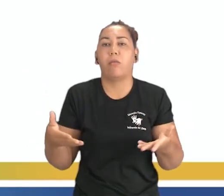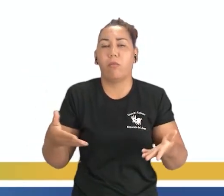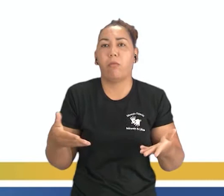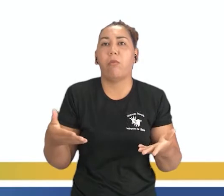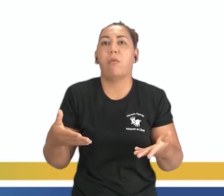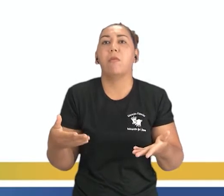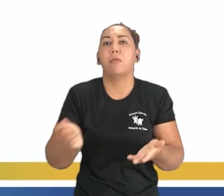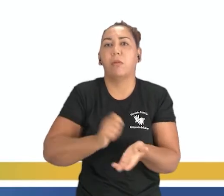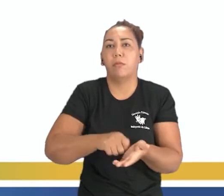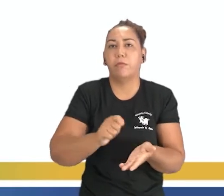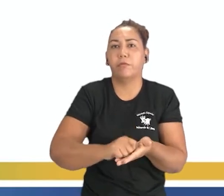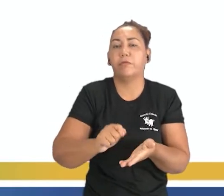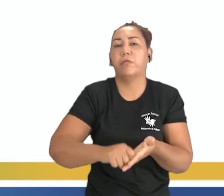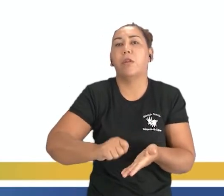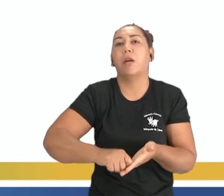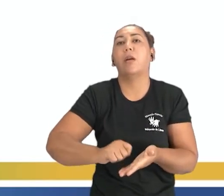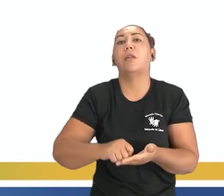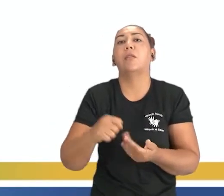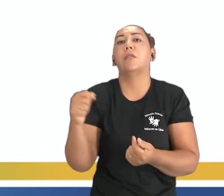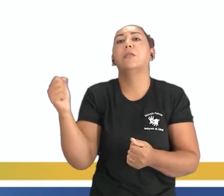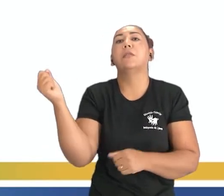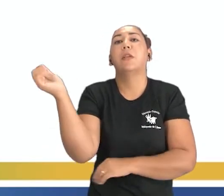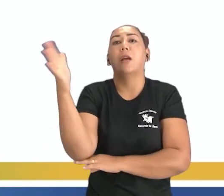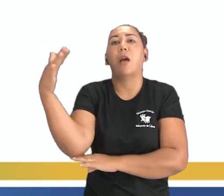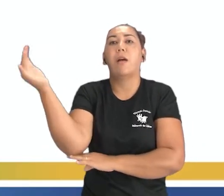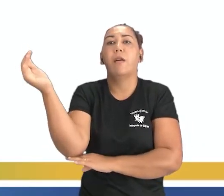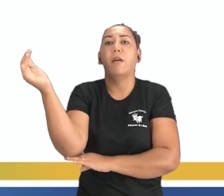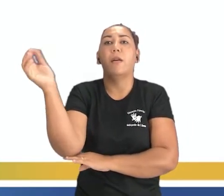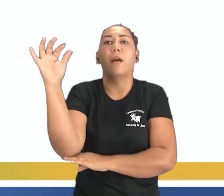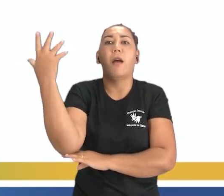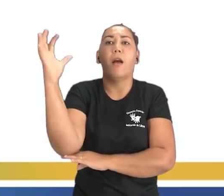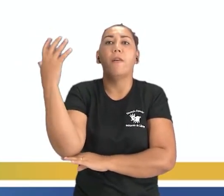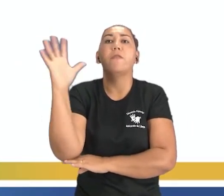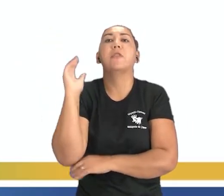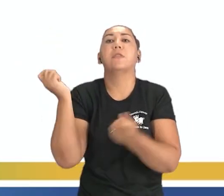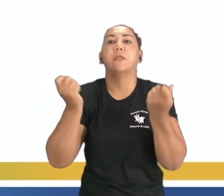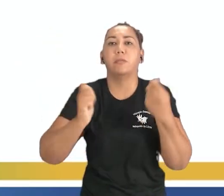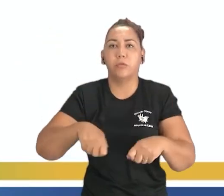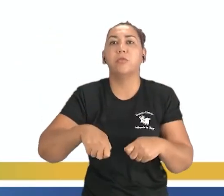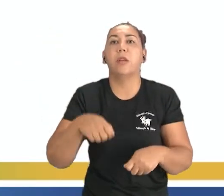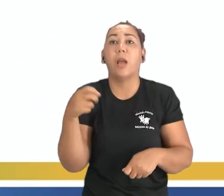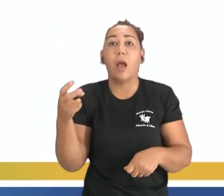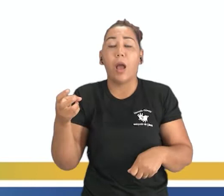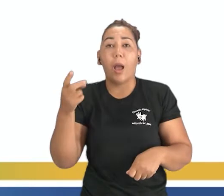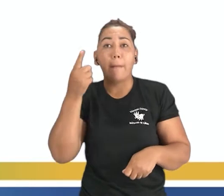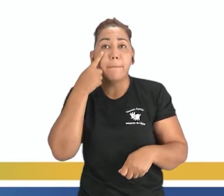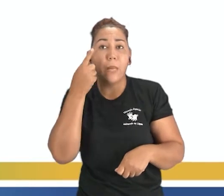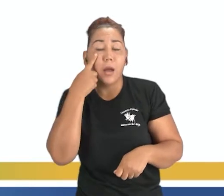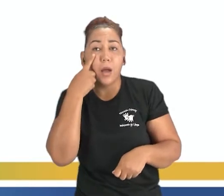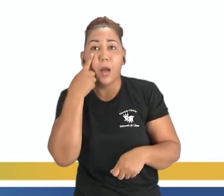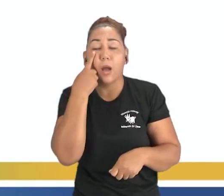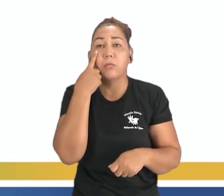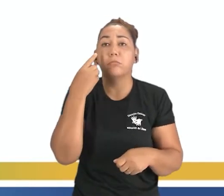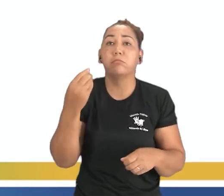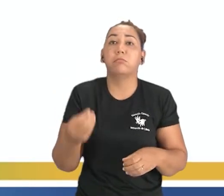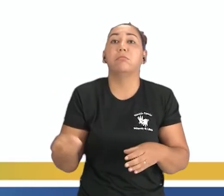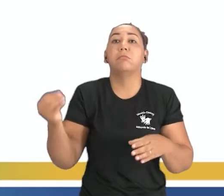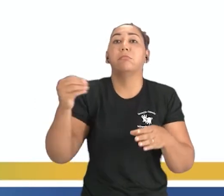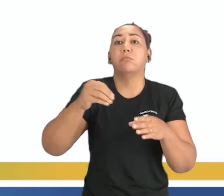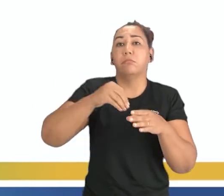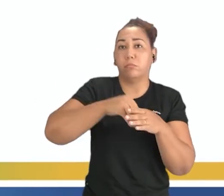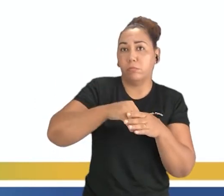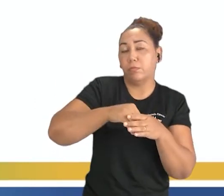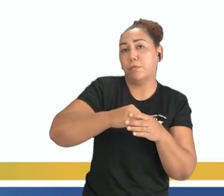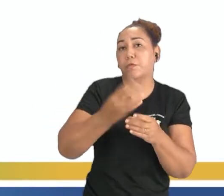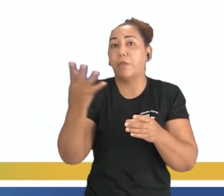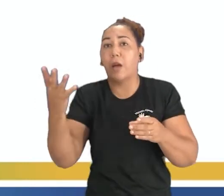possibilidades. Então, observe que a cor externa ela pode ser preta, cinza ou branca, e para cada uma das cores externas, nós podemos escolher